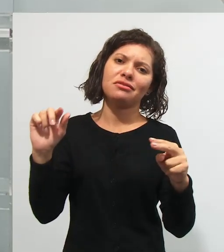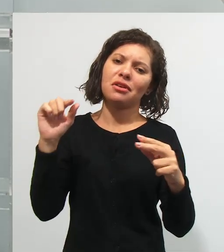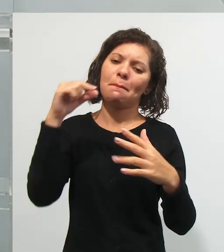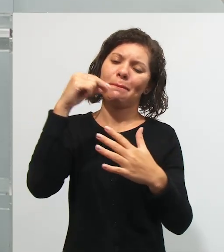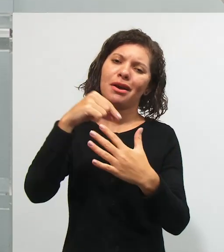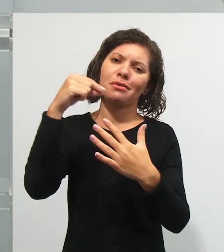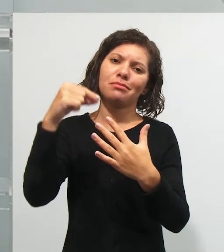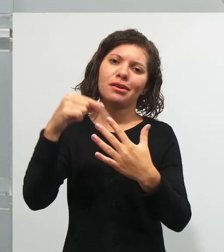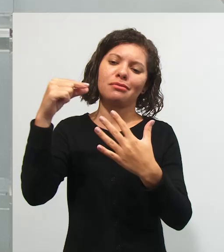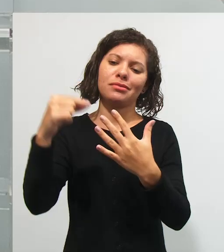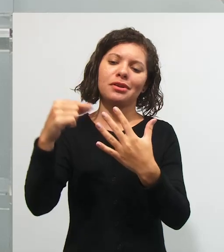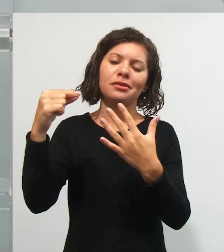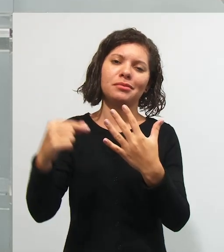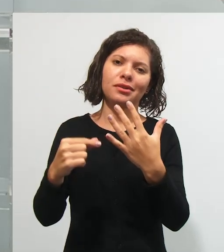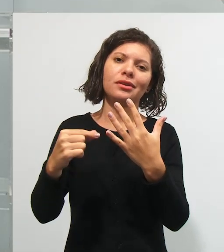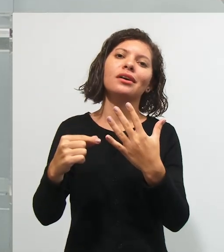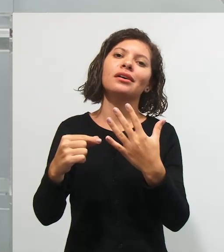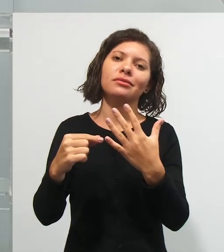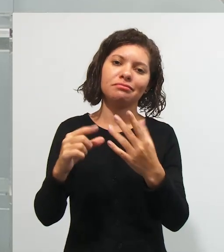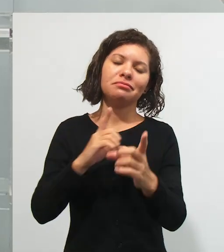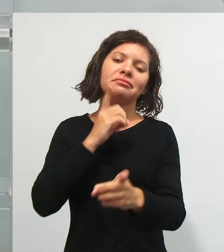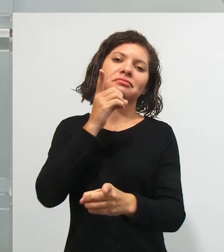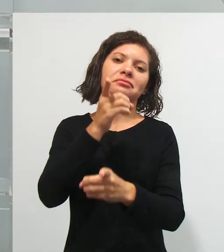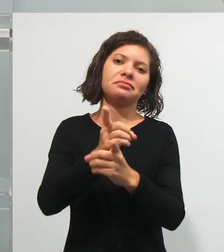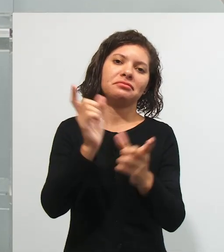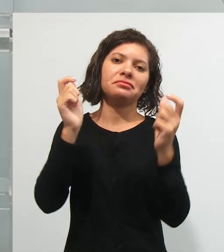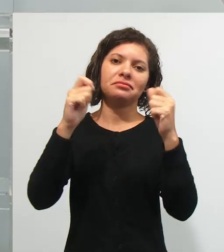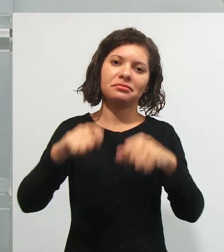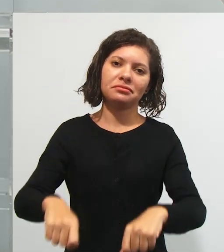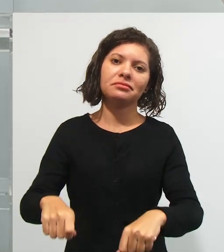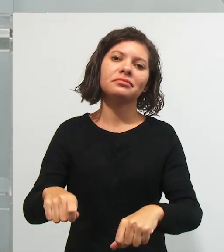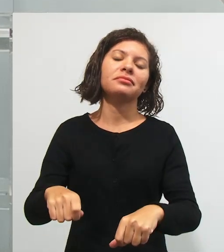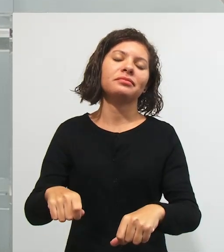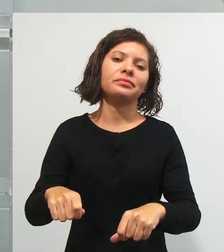levaram a essa dificuldade de ainda não conseguir ler e escrever.